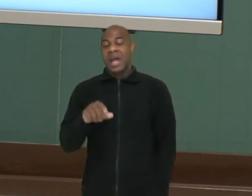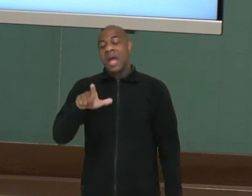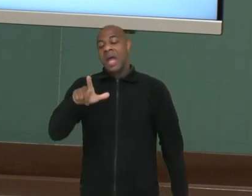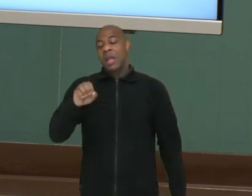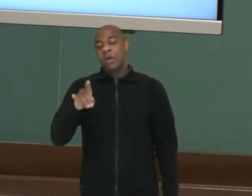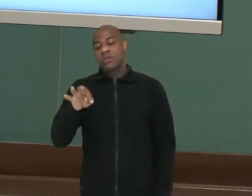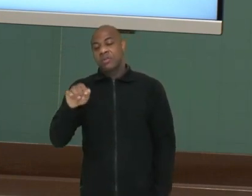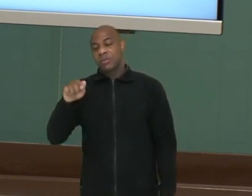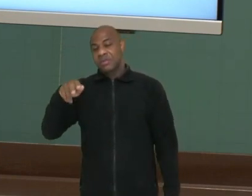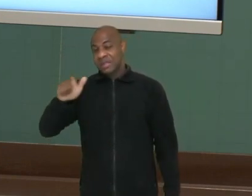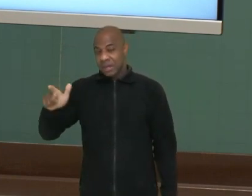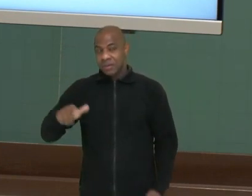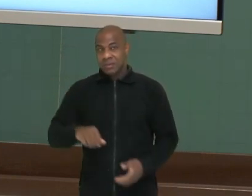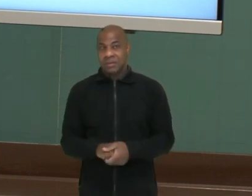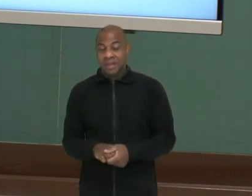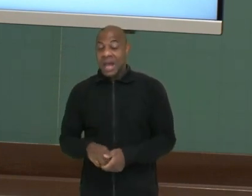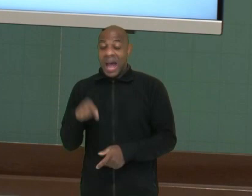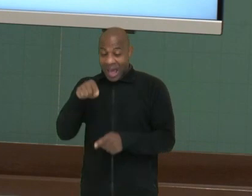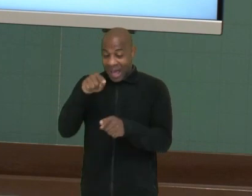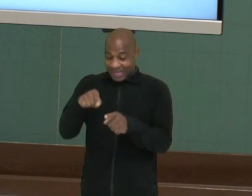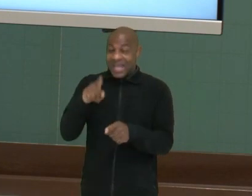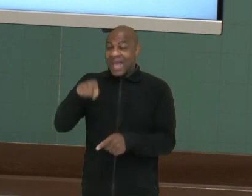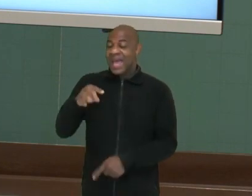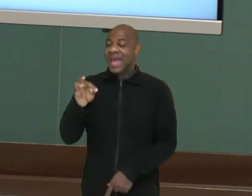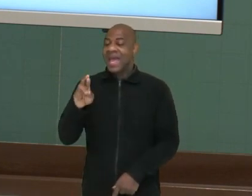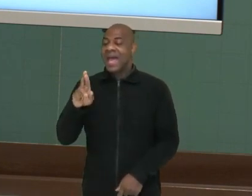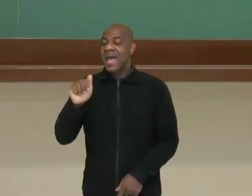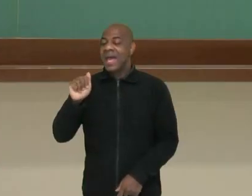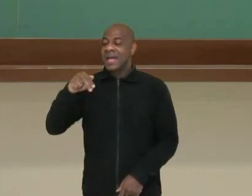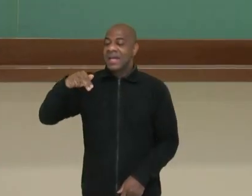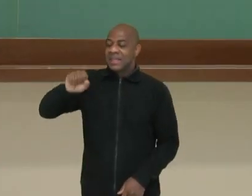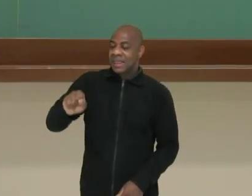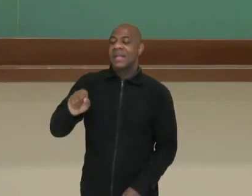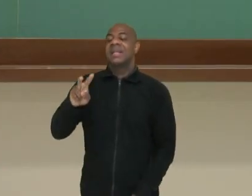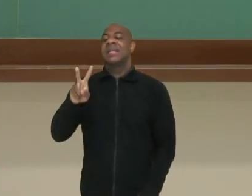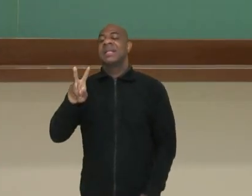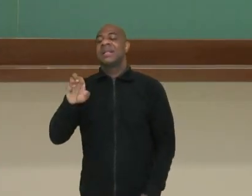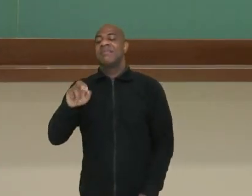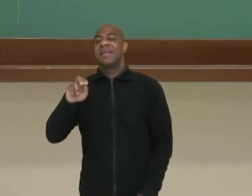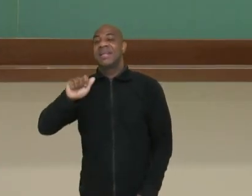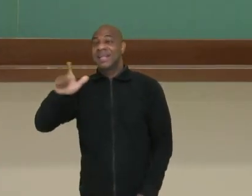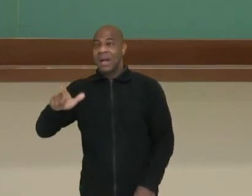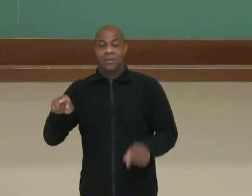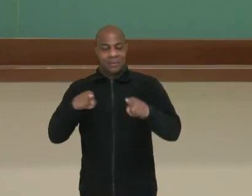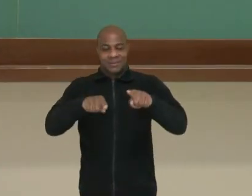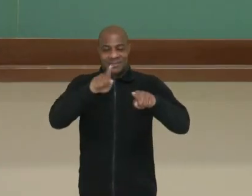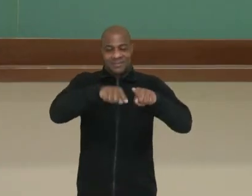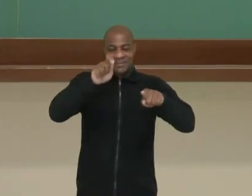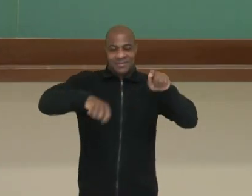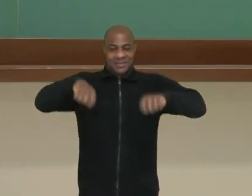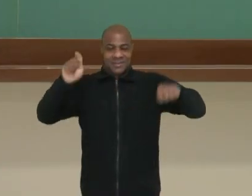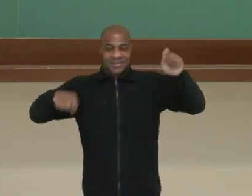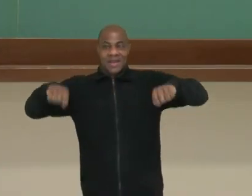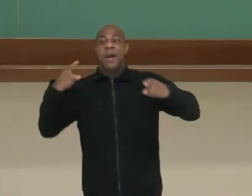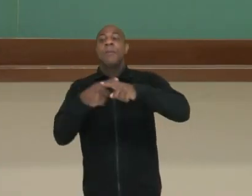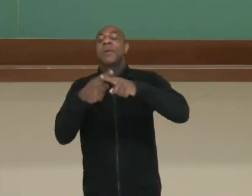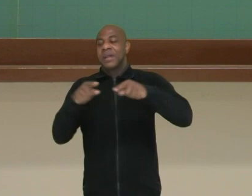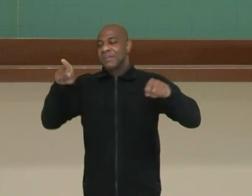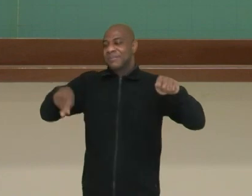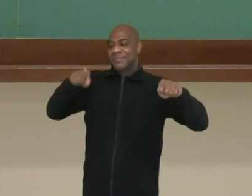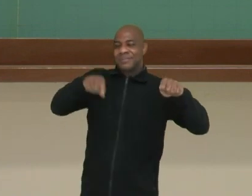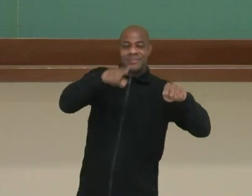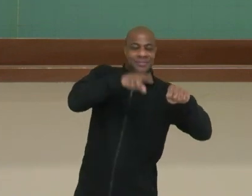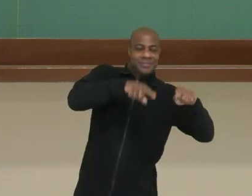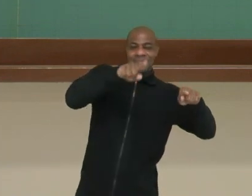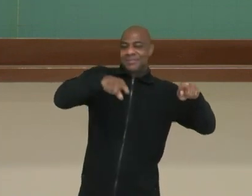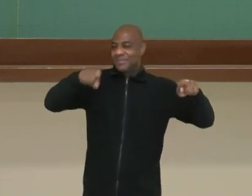na cordinha ele pode ser transversal também. Então tome cuidado, uma onda mecânica pode ser longitudinal e pode ser transversal